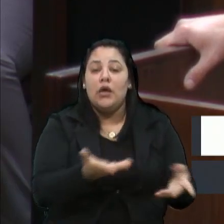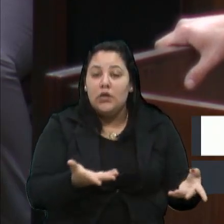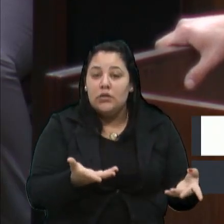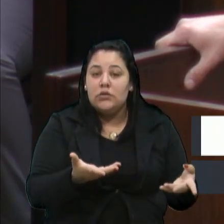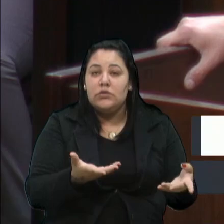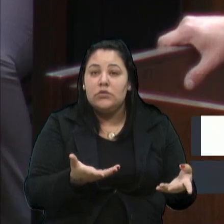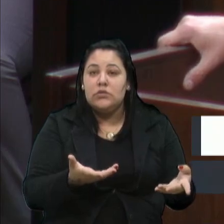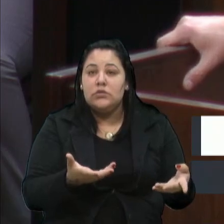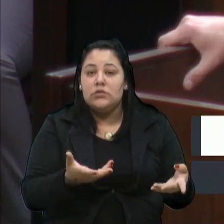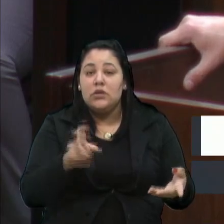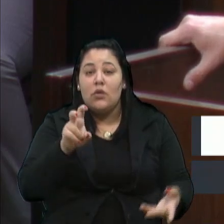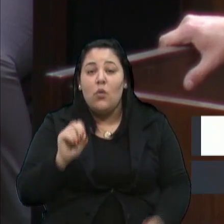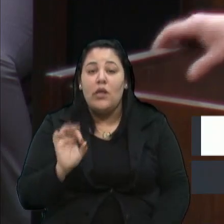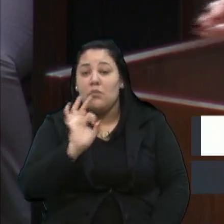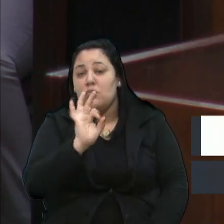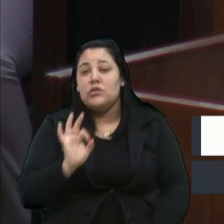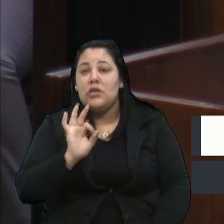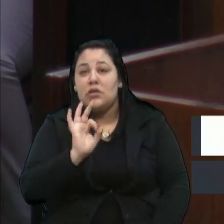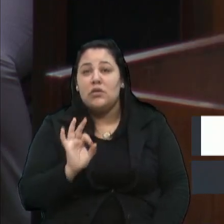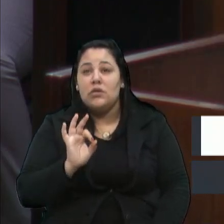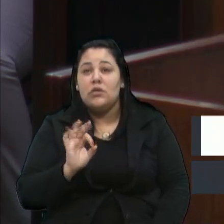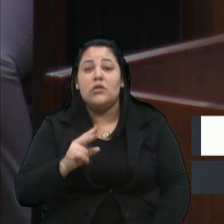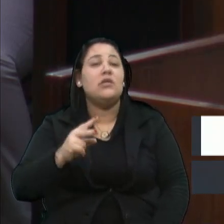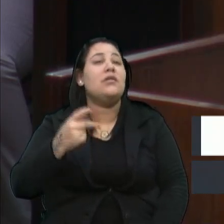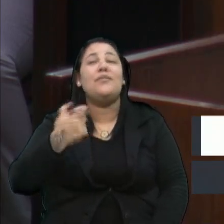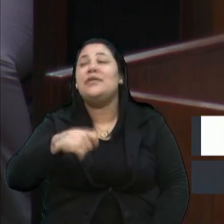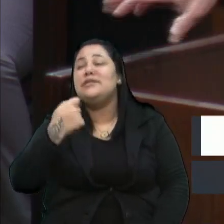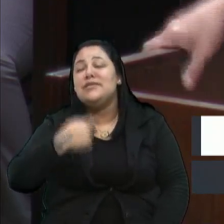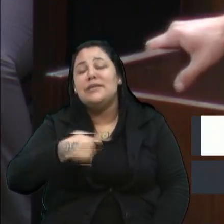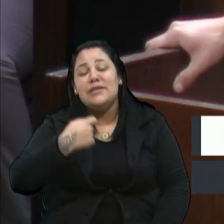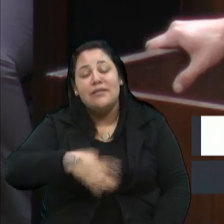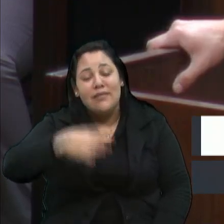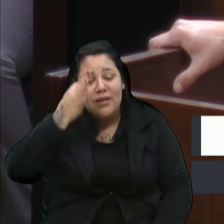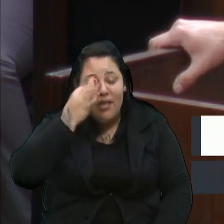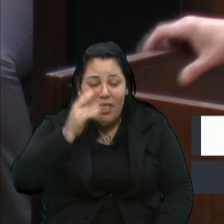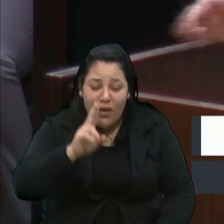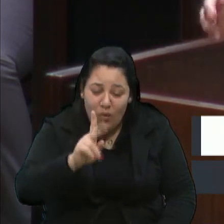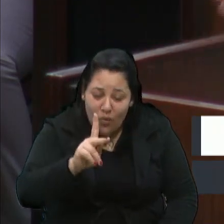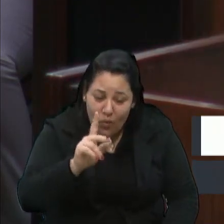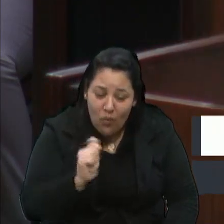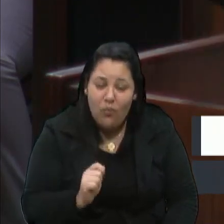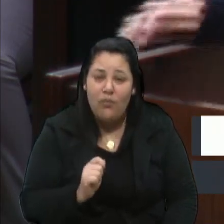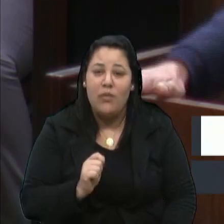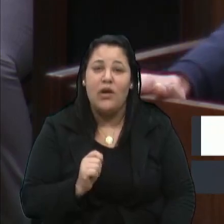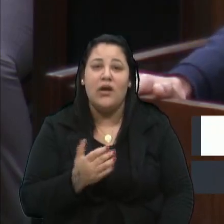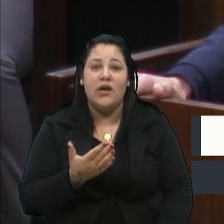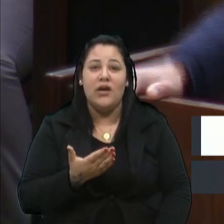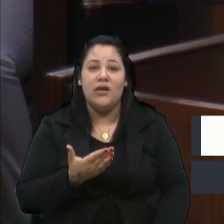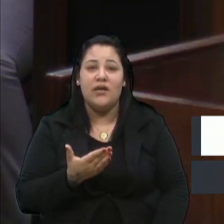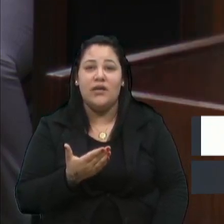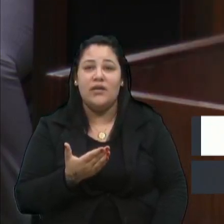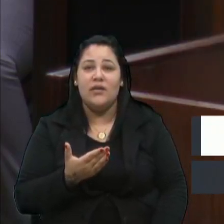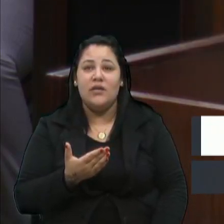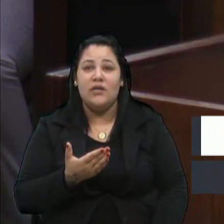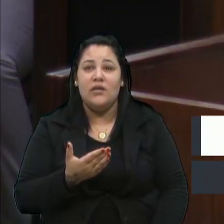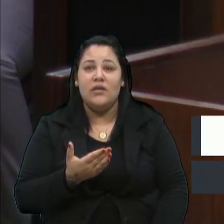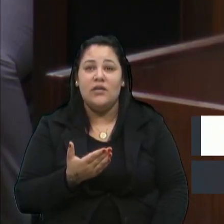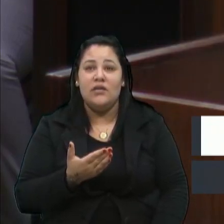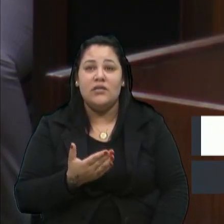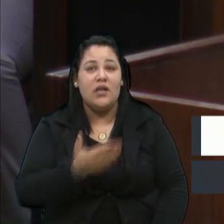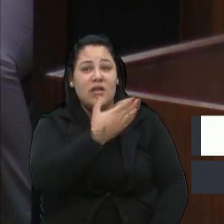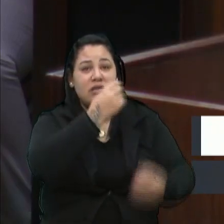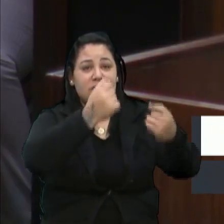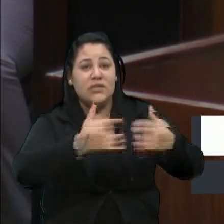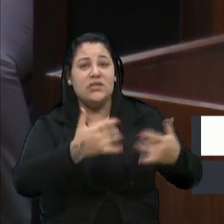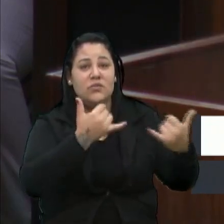dentro não precisar estar lá porque são familiares tá aí a explicação aqui é um